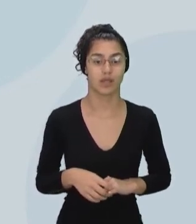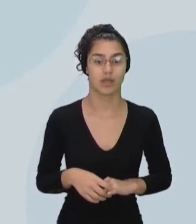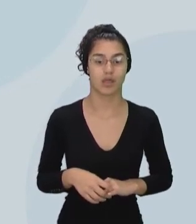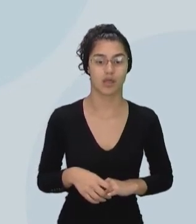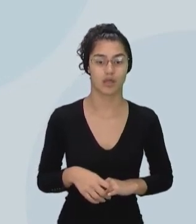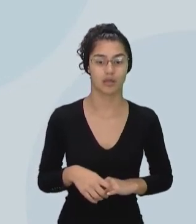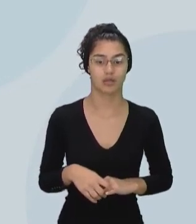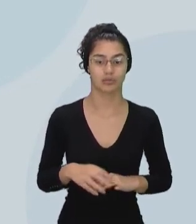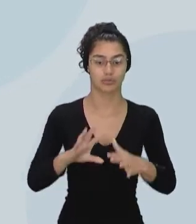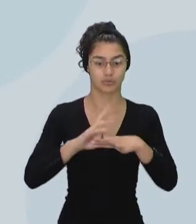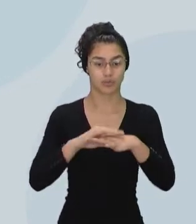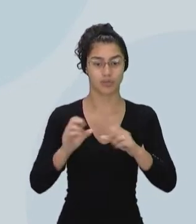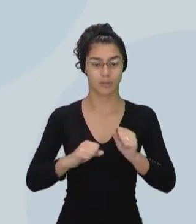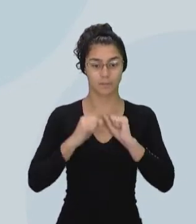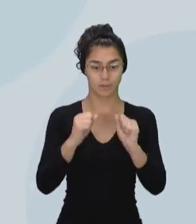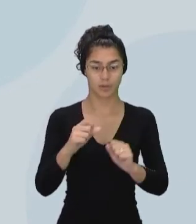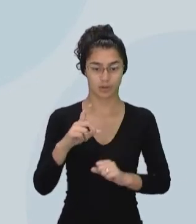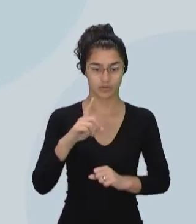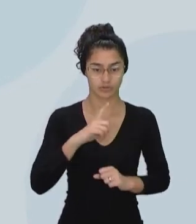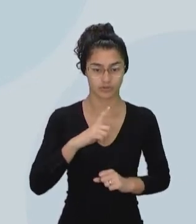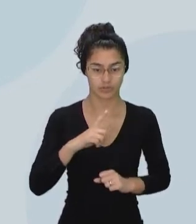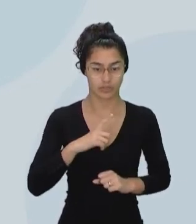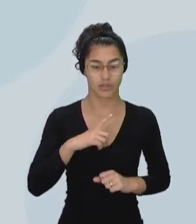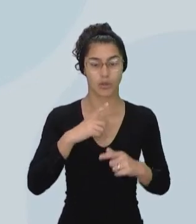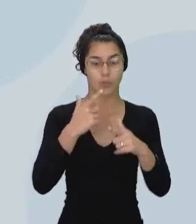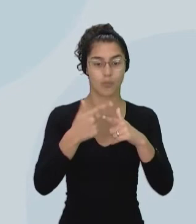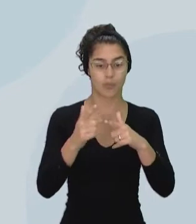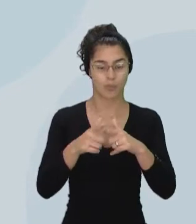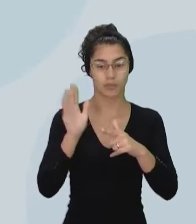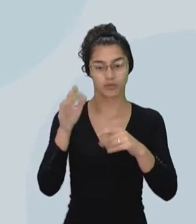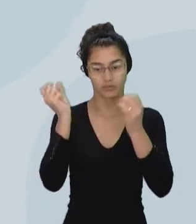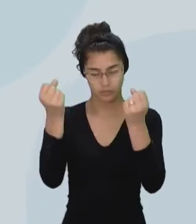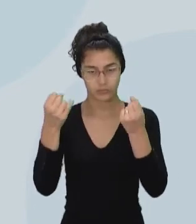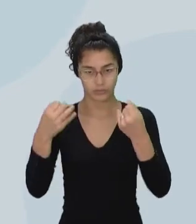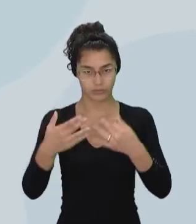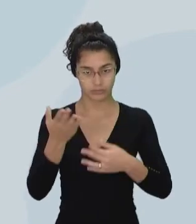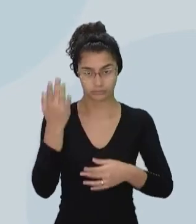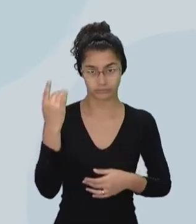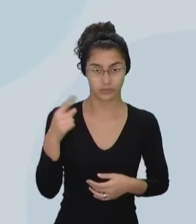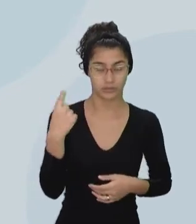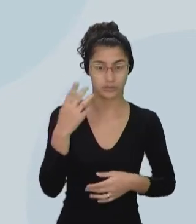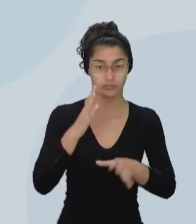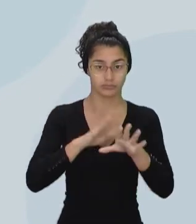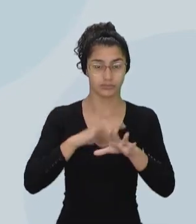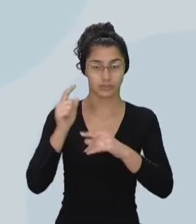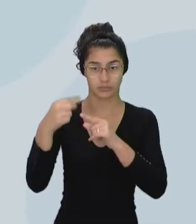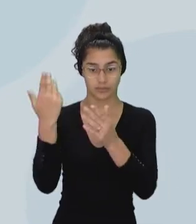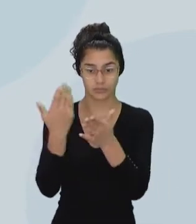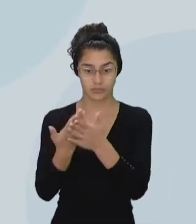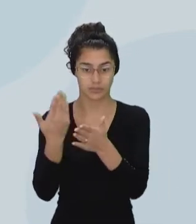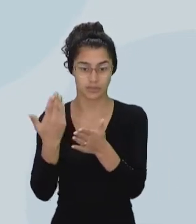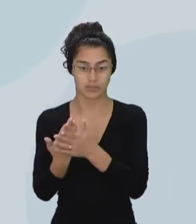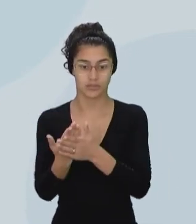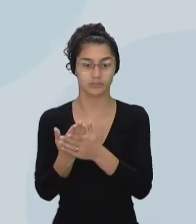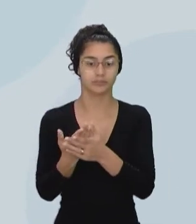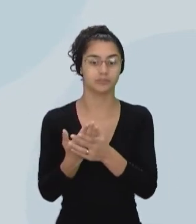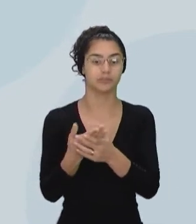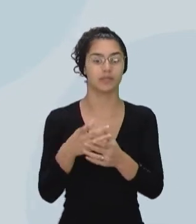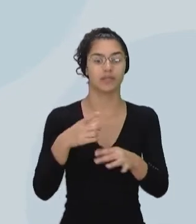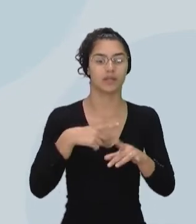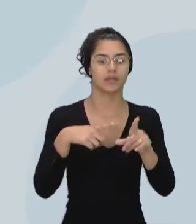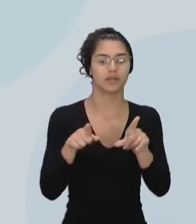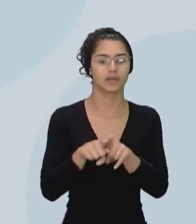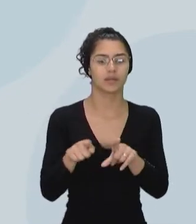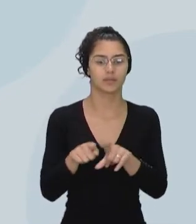doenças, a gente pode ter aqui os transtornos, que a gente já falou anteriormente, que nós vamos tratar nas próximas aulas, mas as